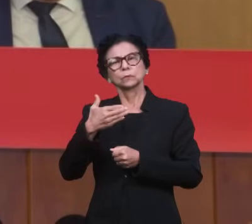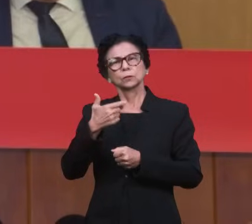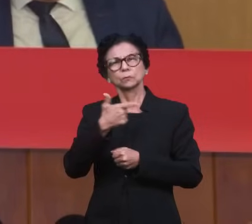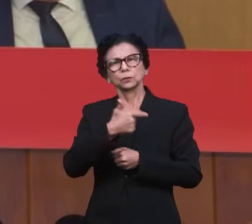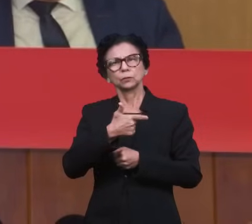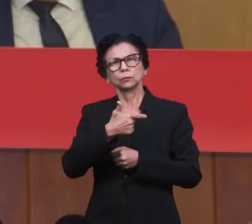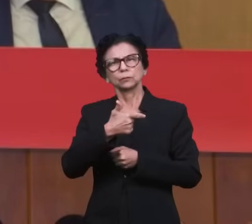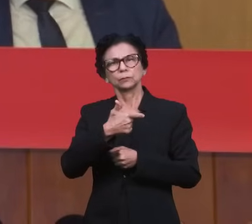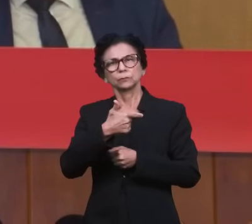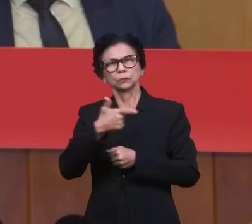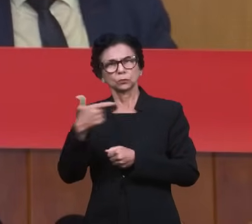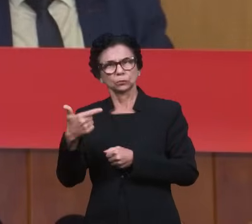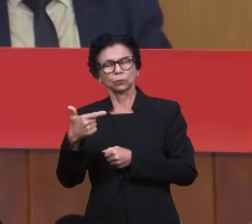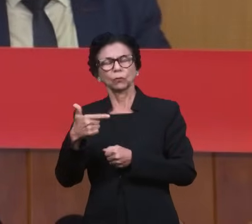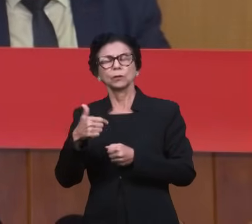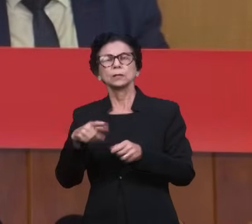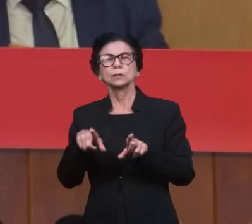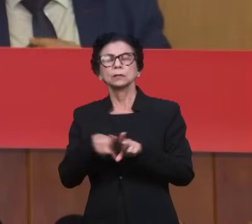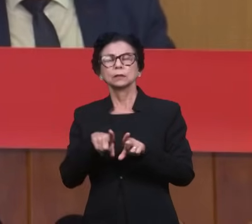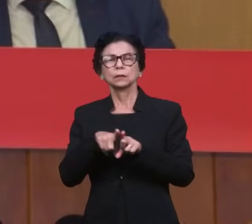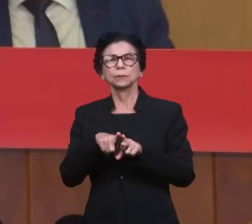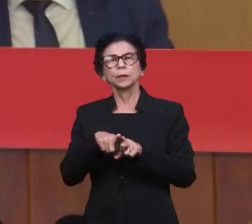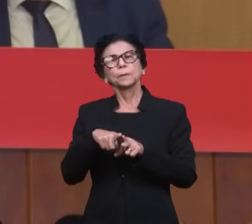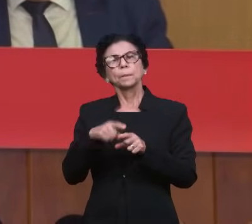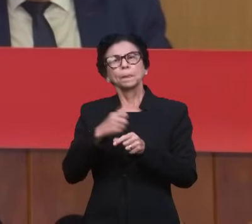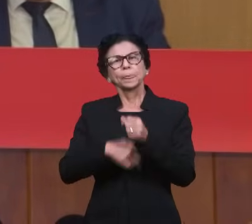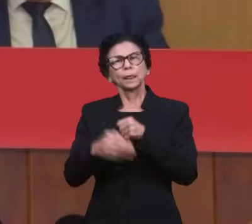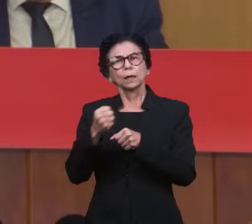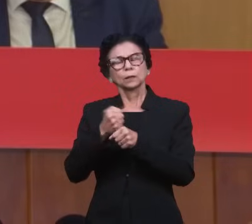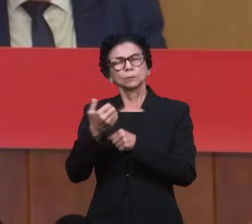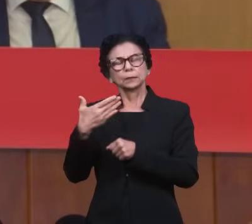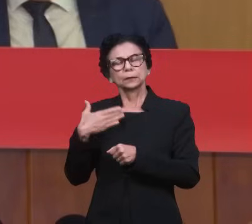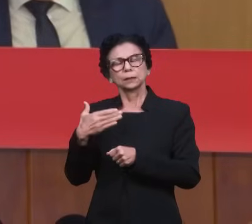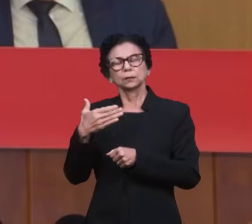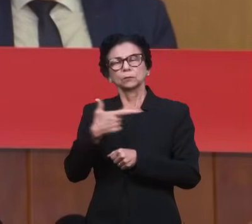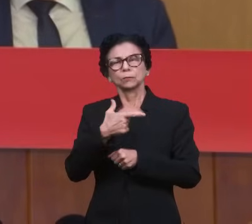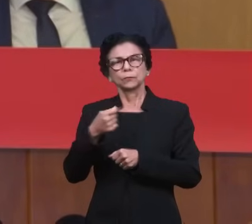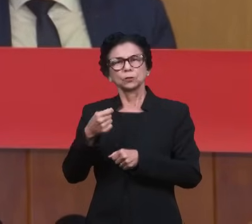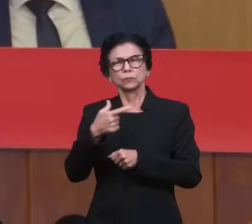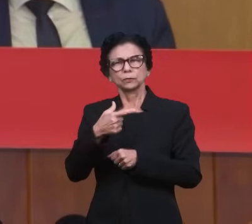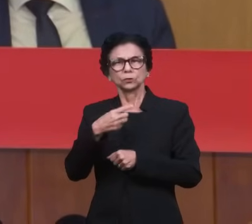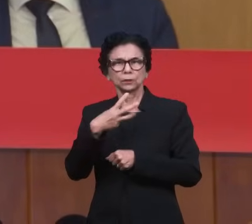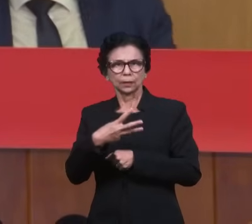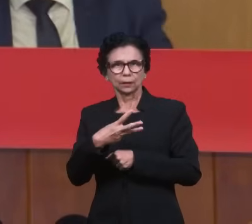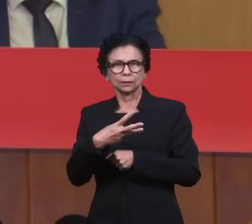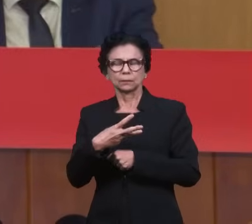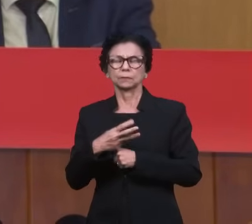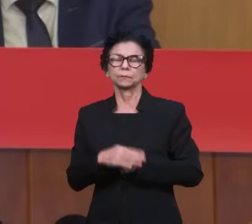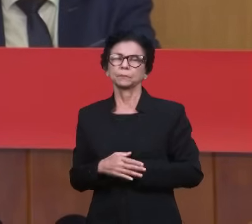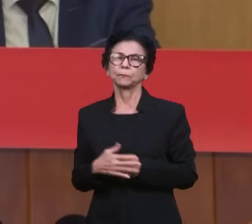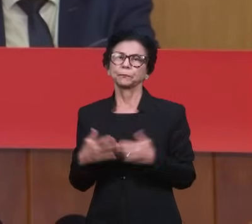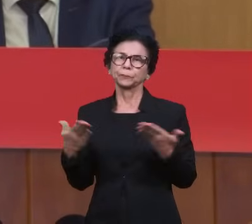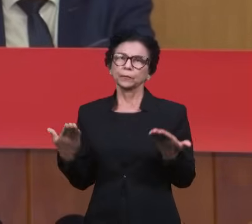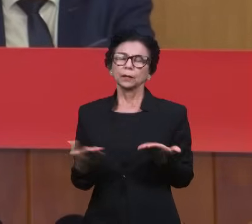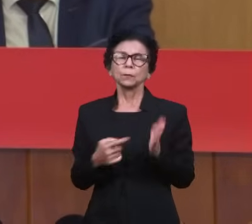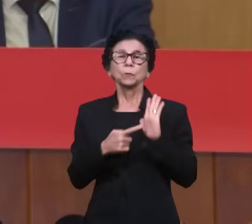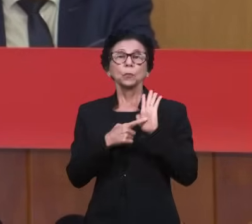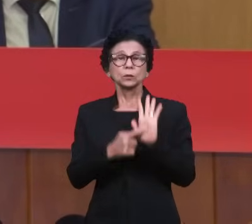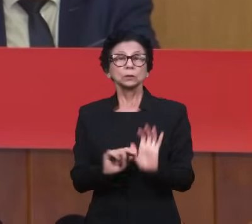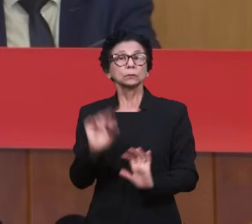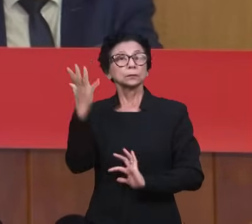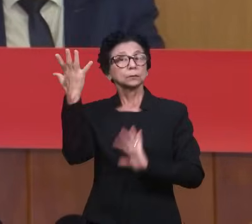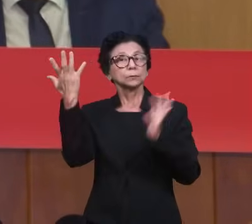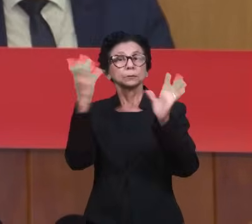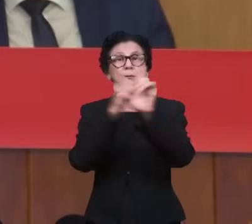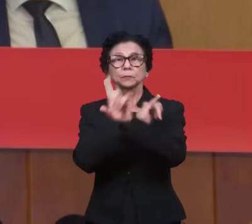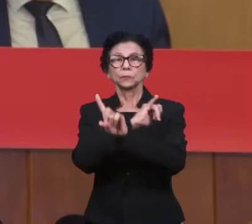dadas respostas a questionamentos que o homem tem vivido neste momento profético.